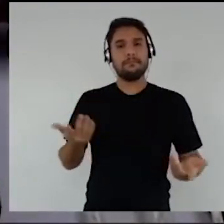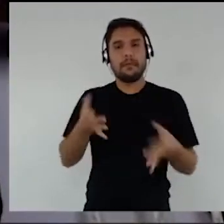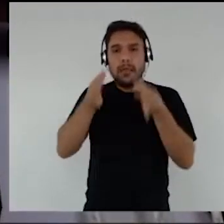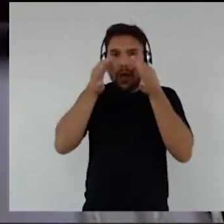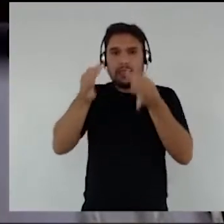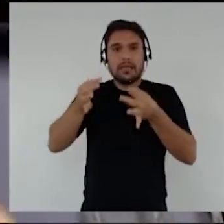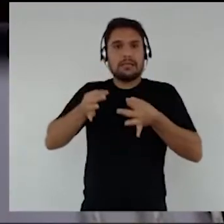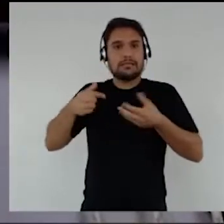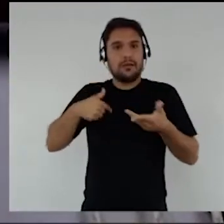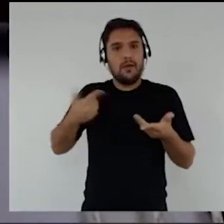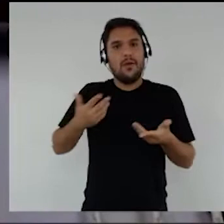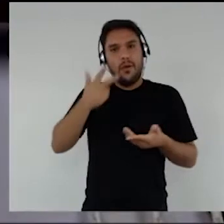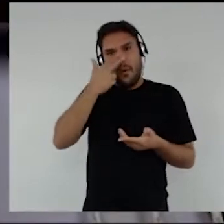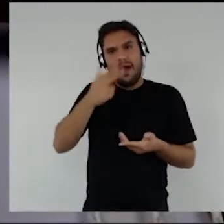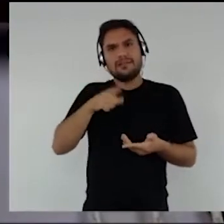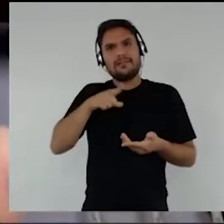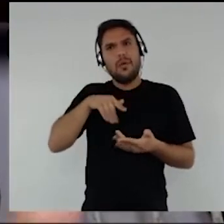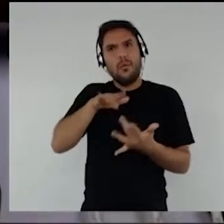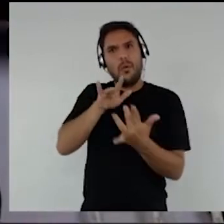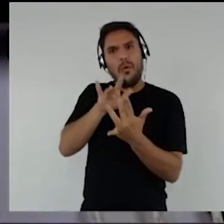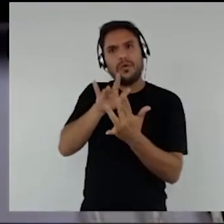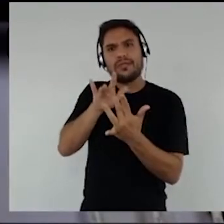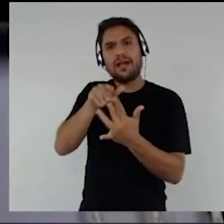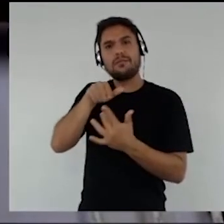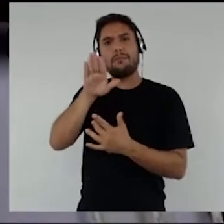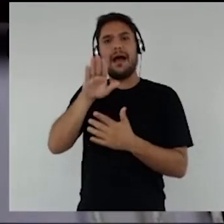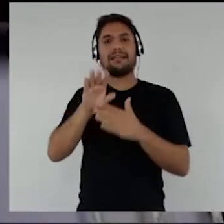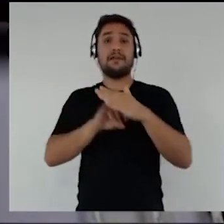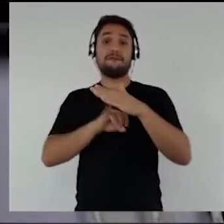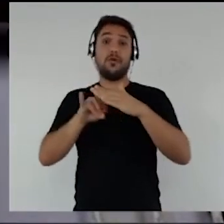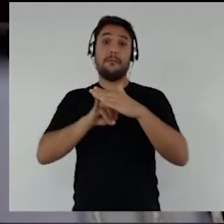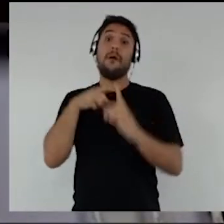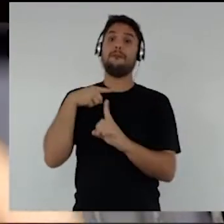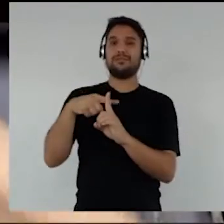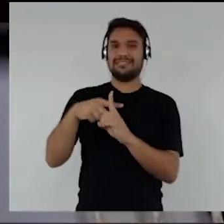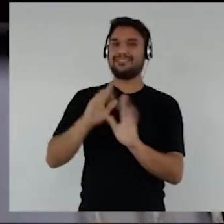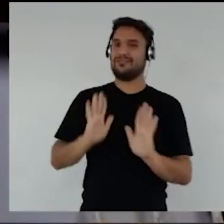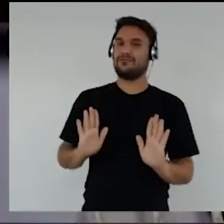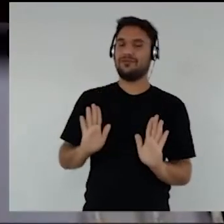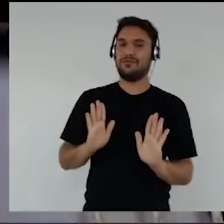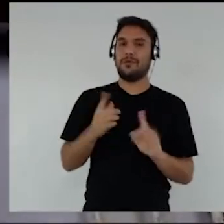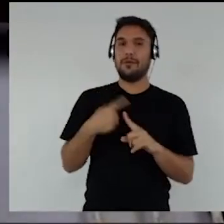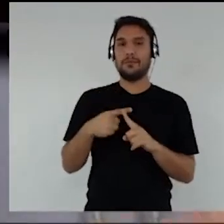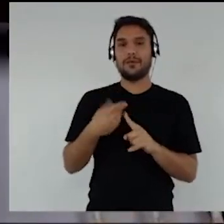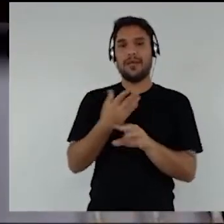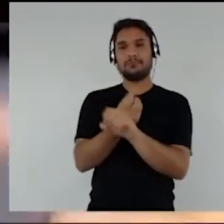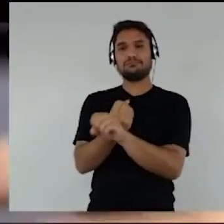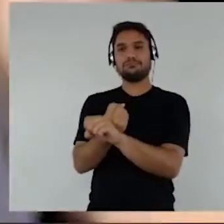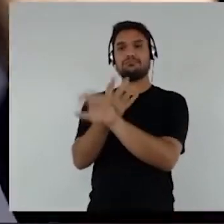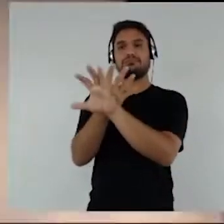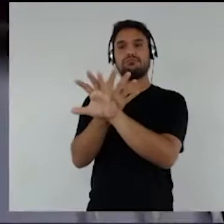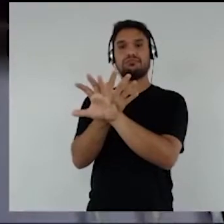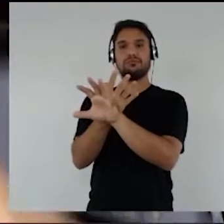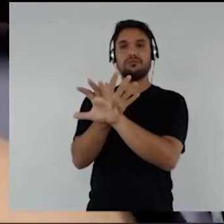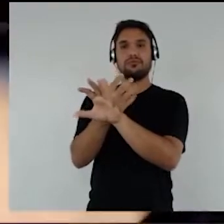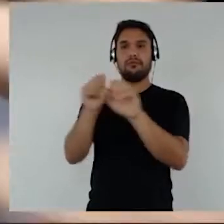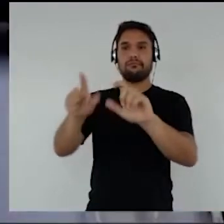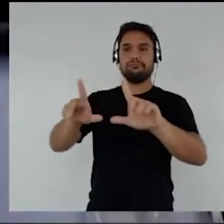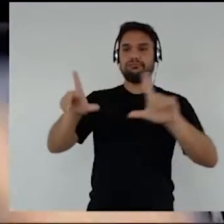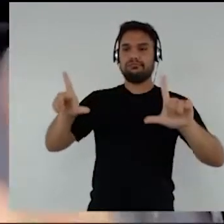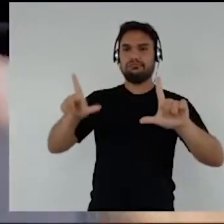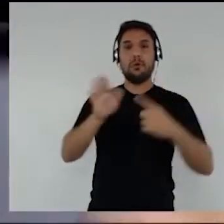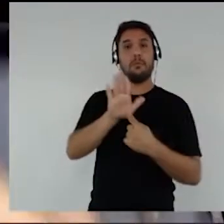acho que existe até um contato um pouco mais informal, no bom sentido, né? Porque você está ali não sei, estava na tela, mostrei